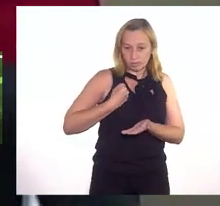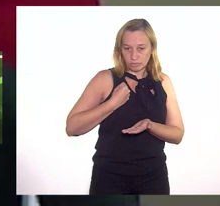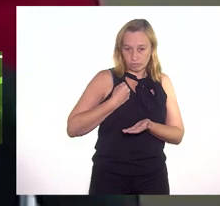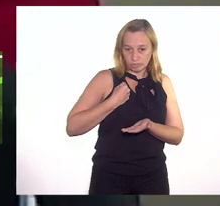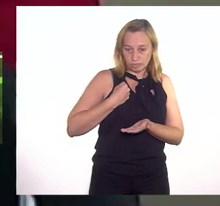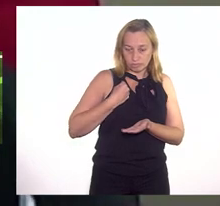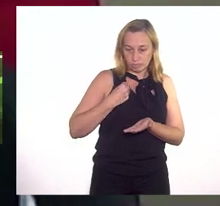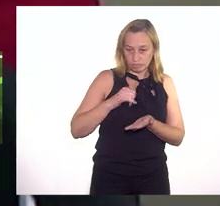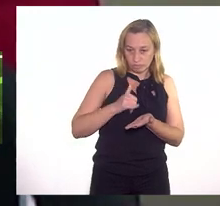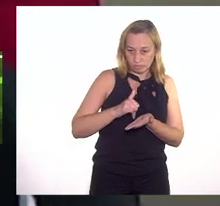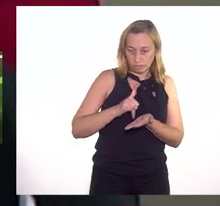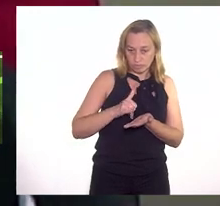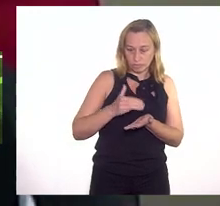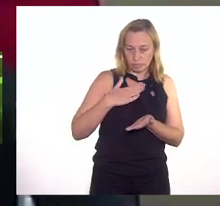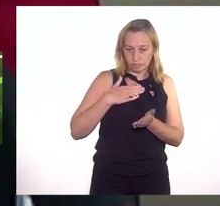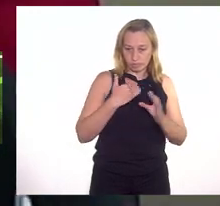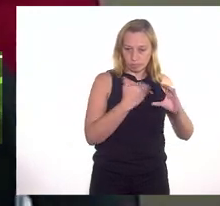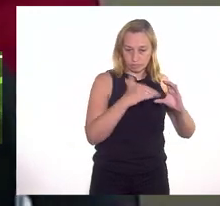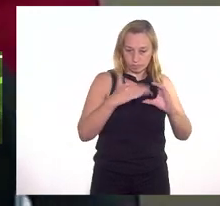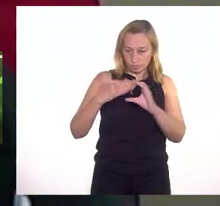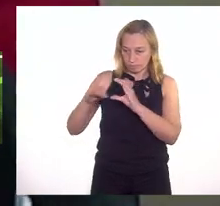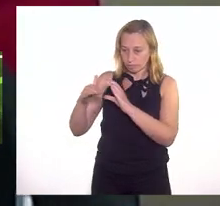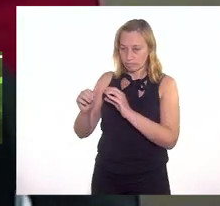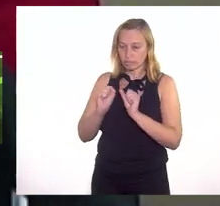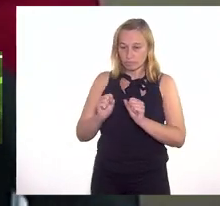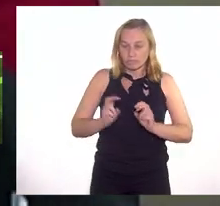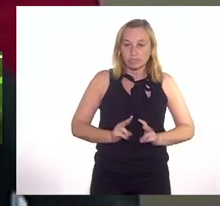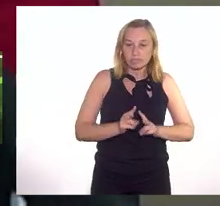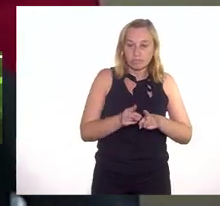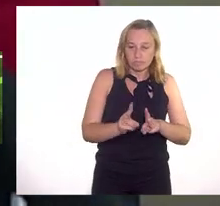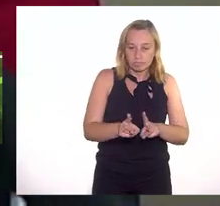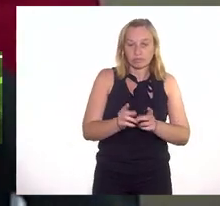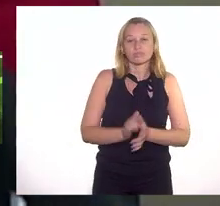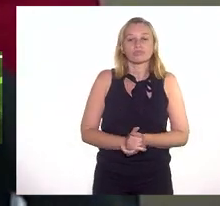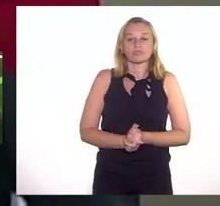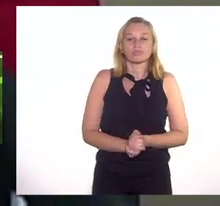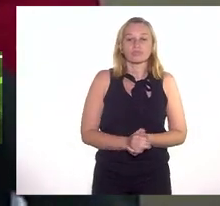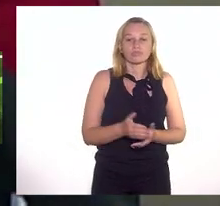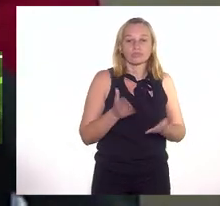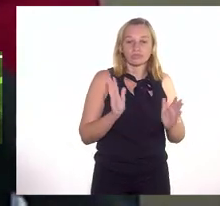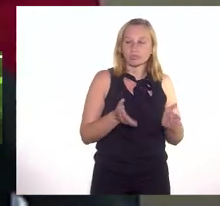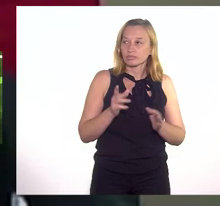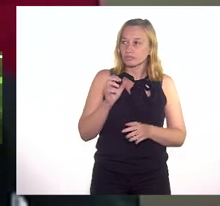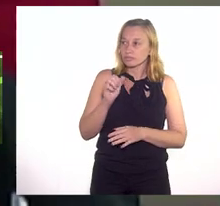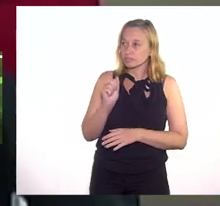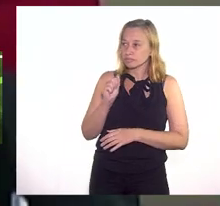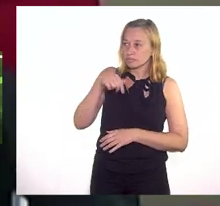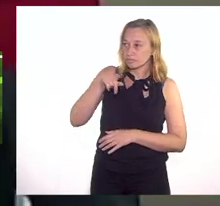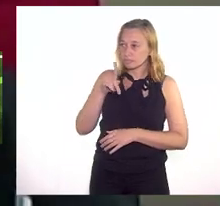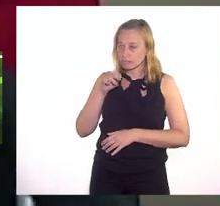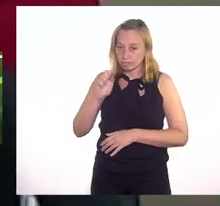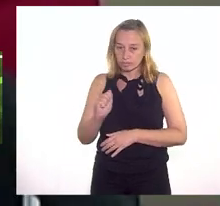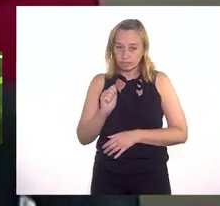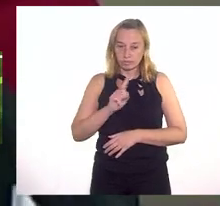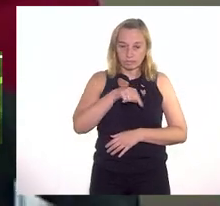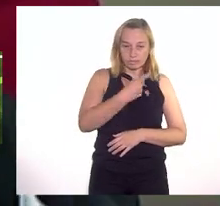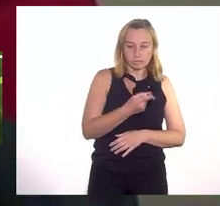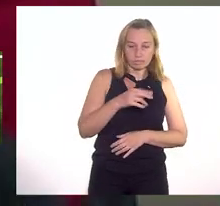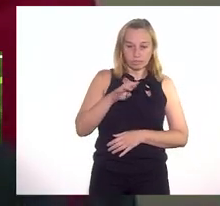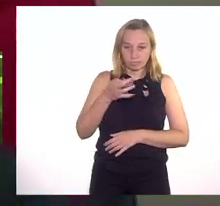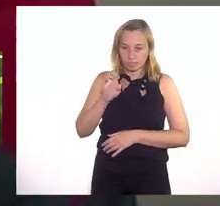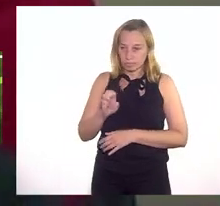continuar essa interlocução. Então, agora eu passo a palavra à Ângela Medeiros e, em seguida, Cristiano